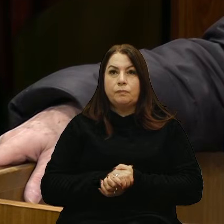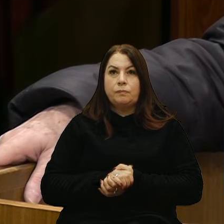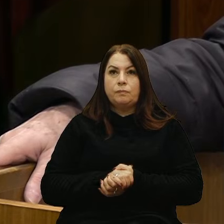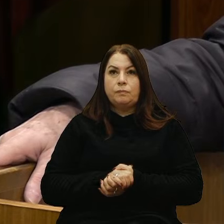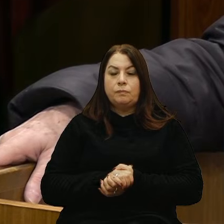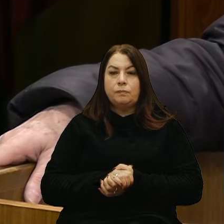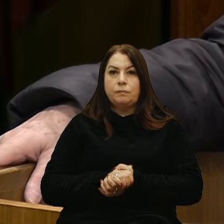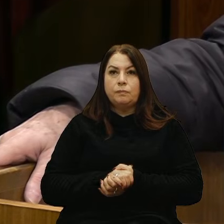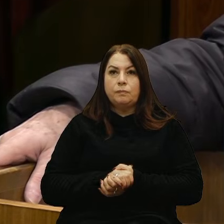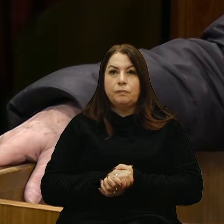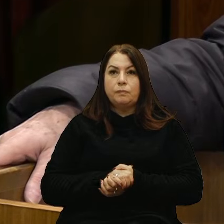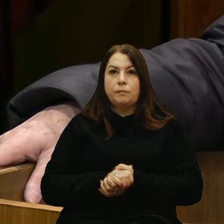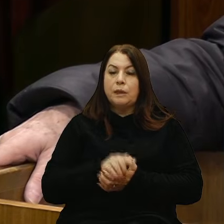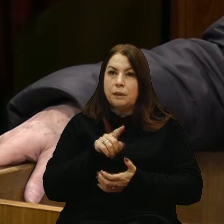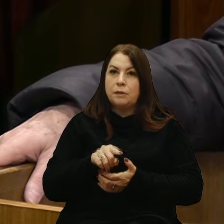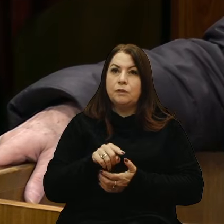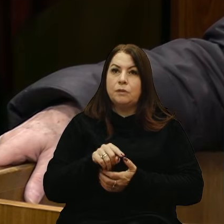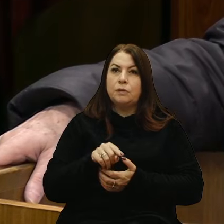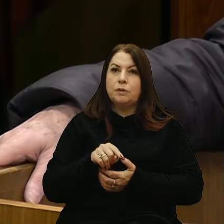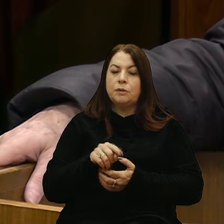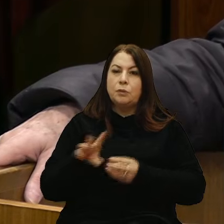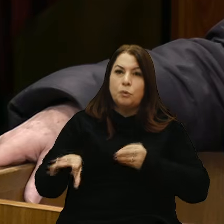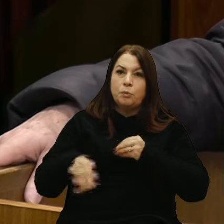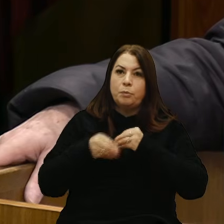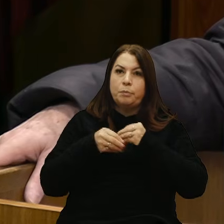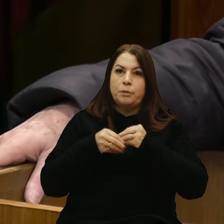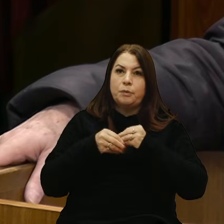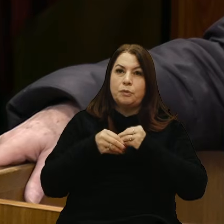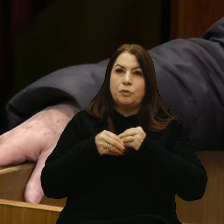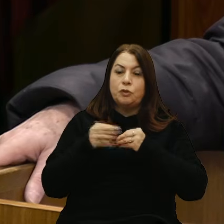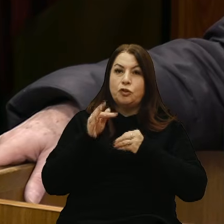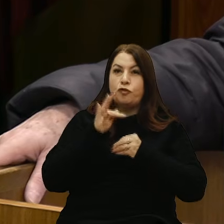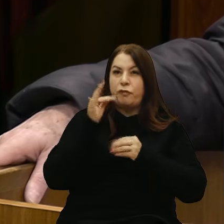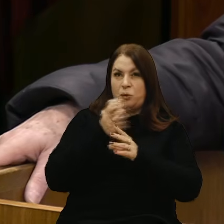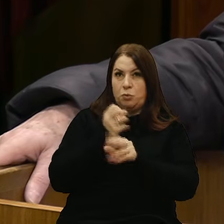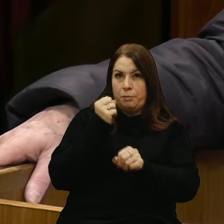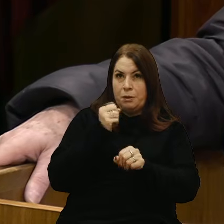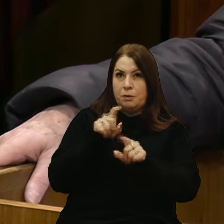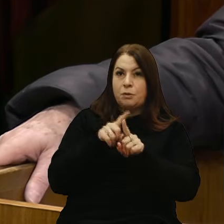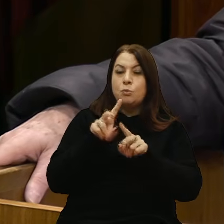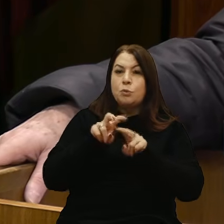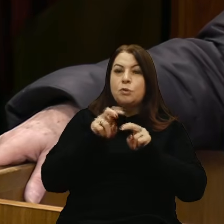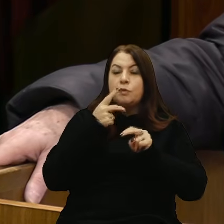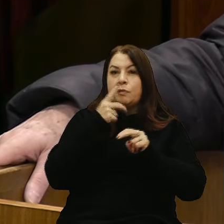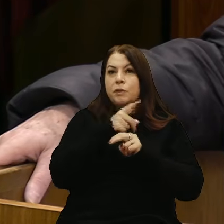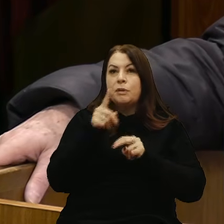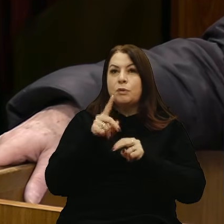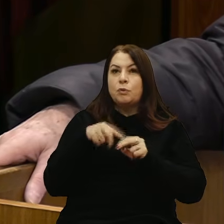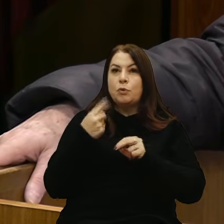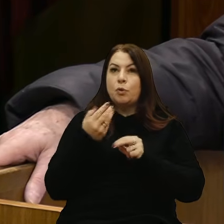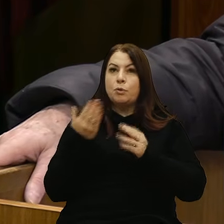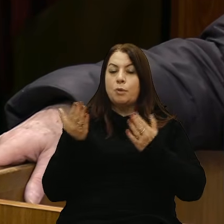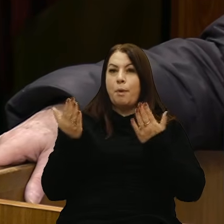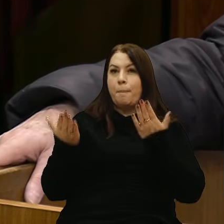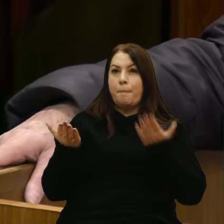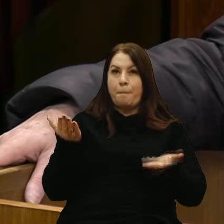Então, é isso que se chama complemento de faturamento. Por isso que, se vocês forem ver o nosso balanço